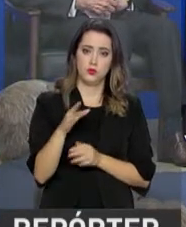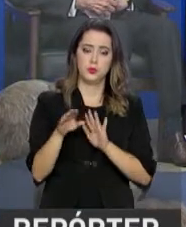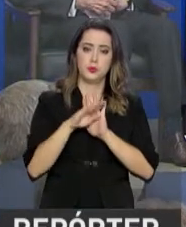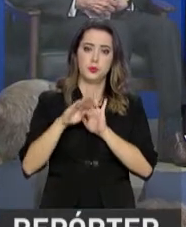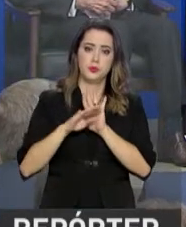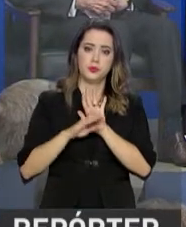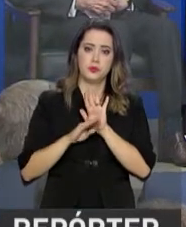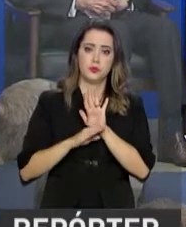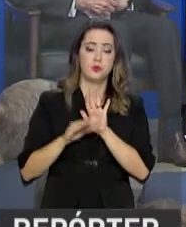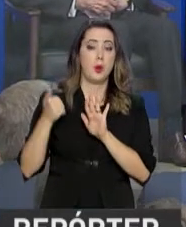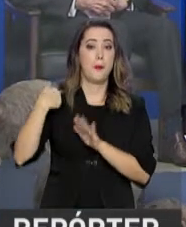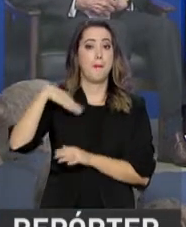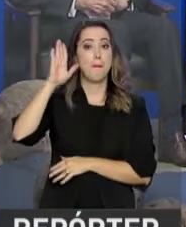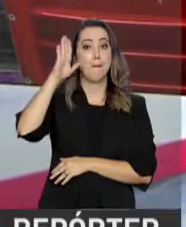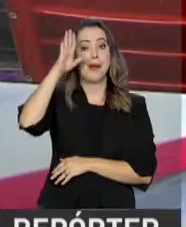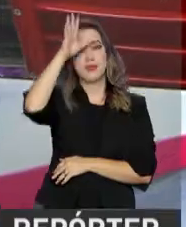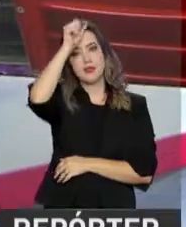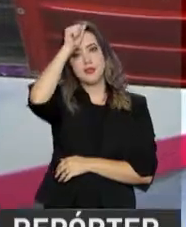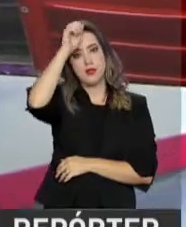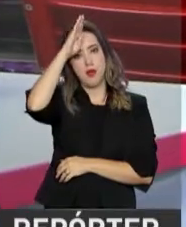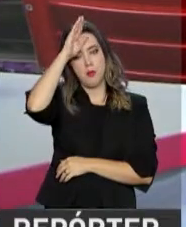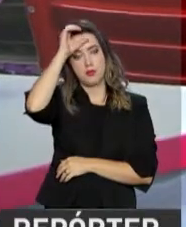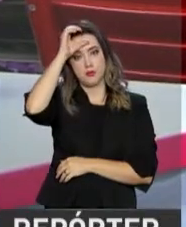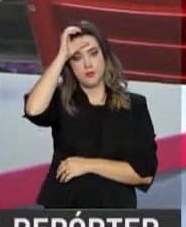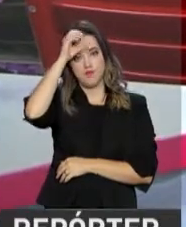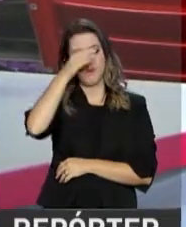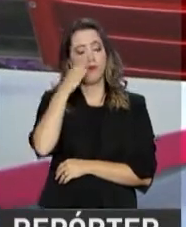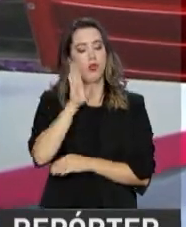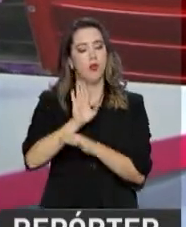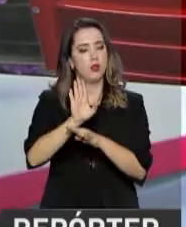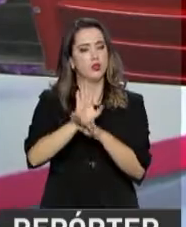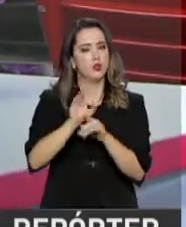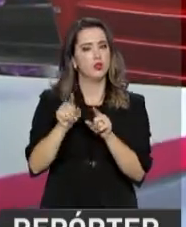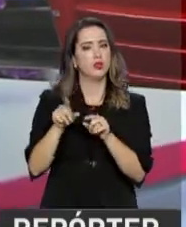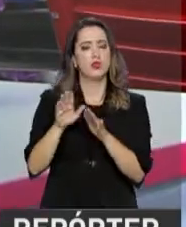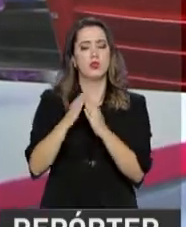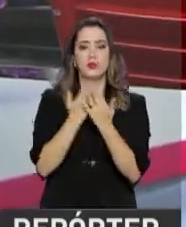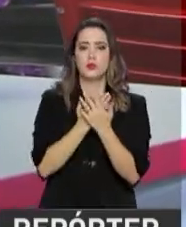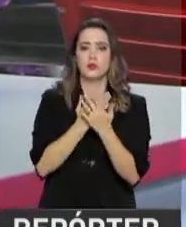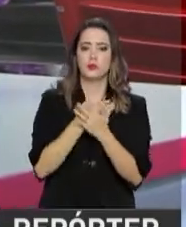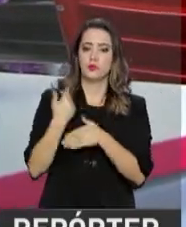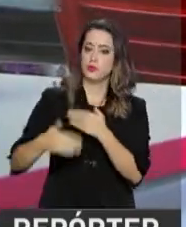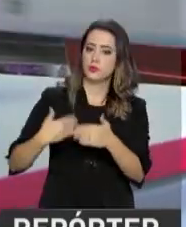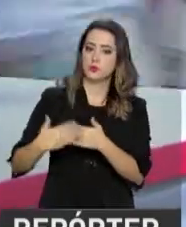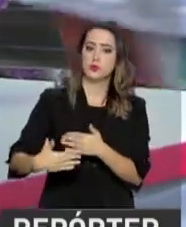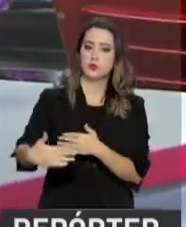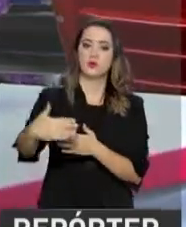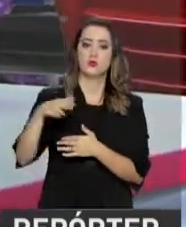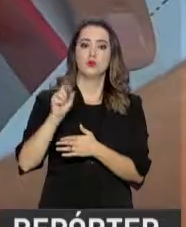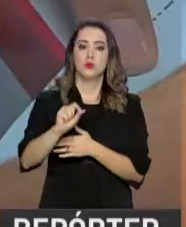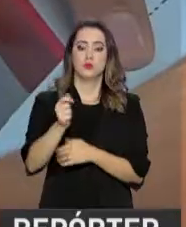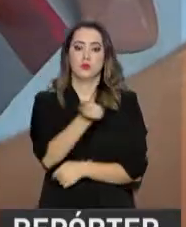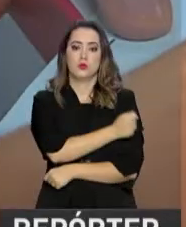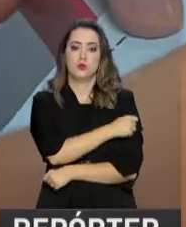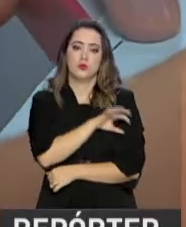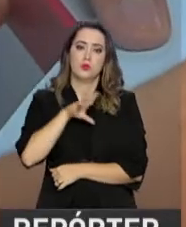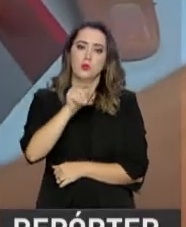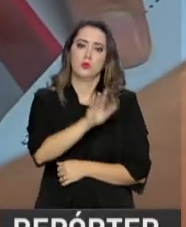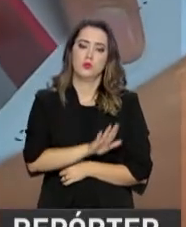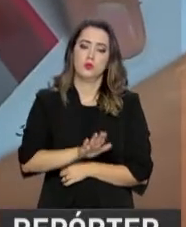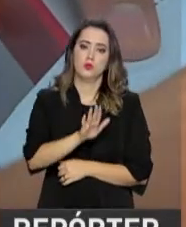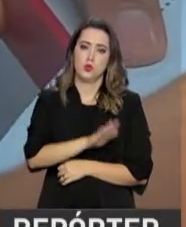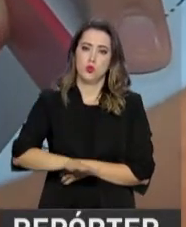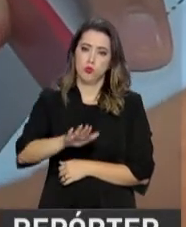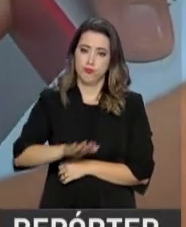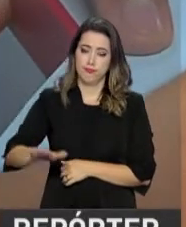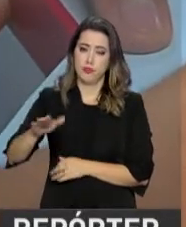programa mais alfabetização o programa apóia escolas no processo de alfabetização dos alunos de todas as turmas